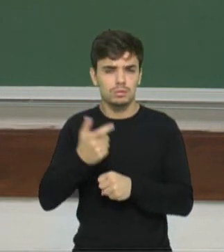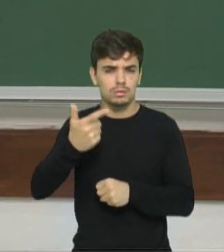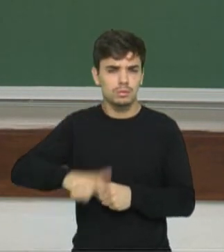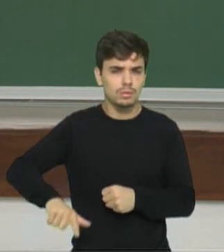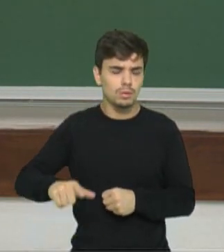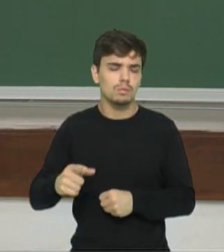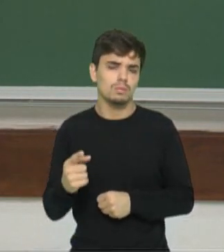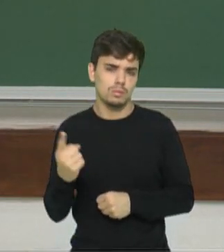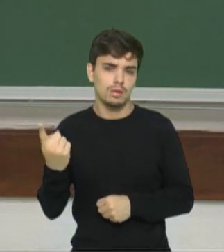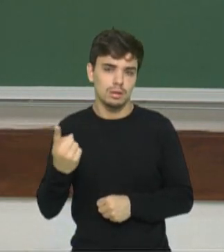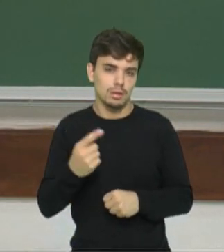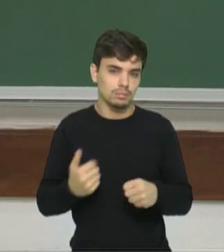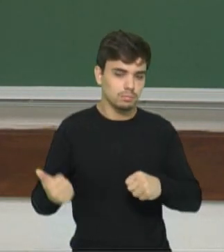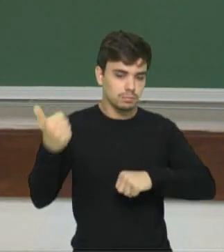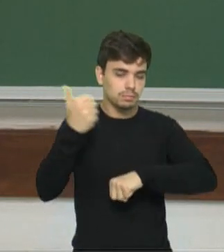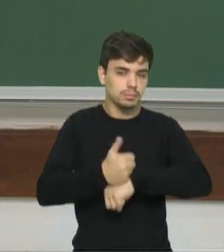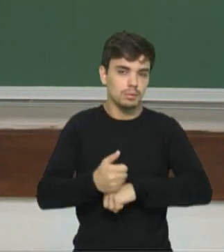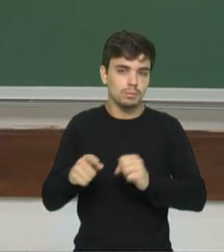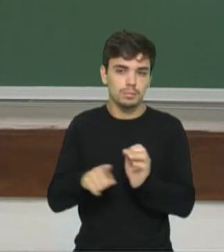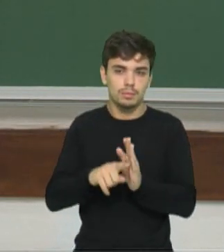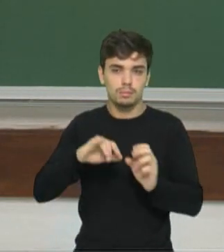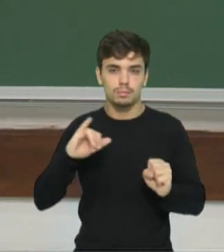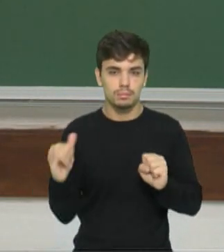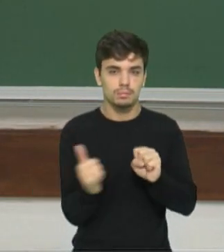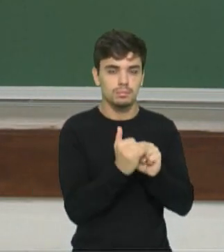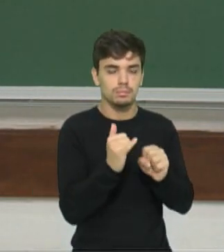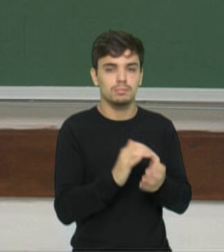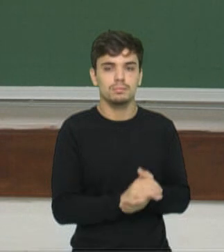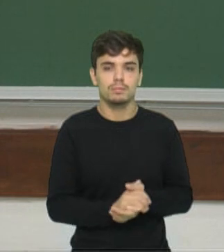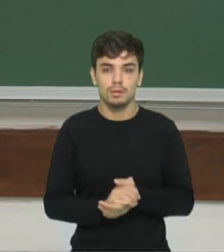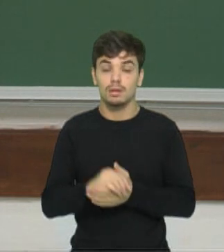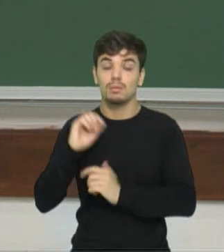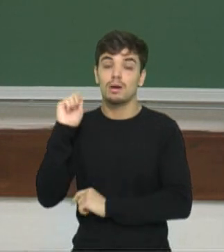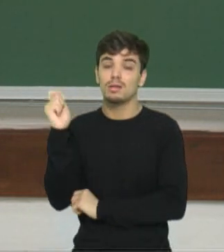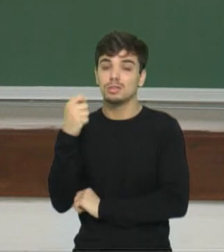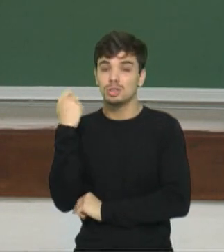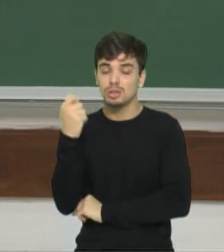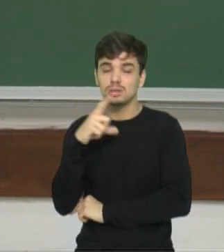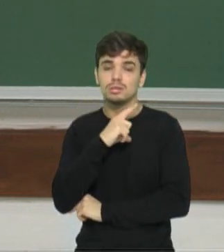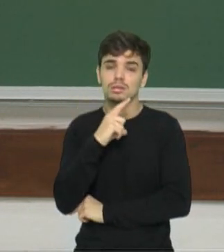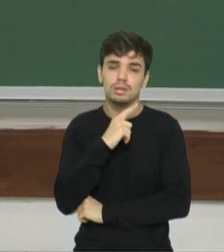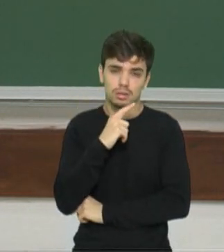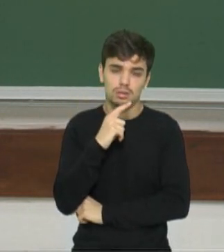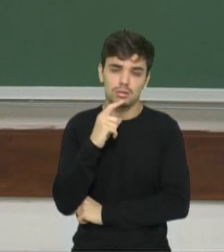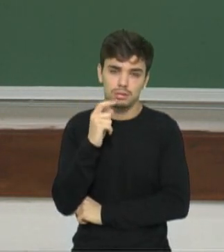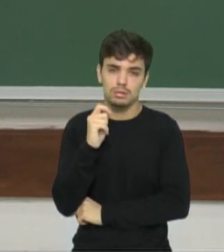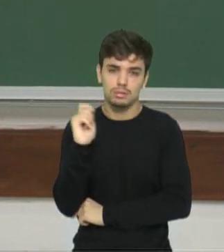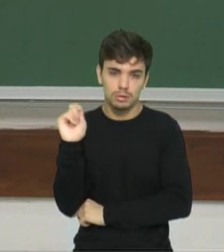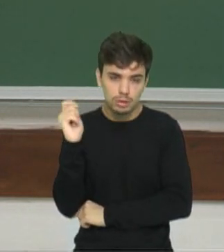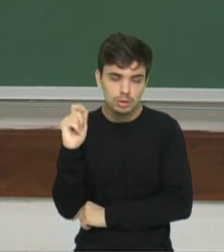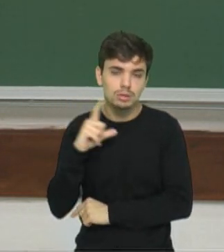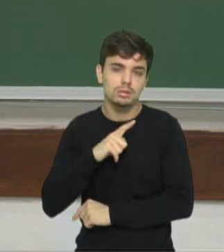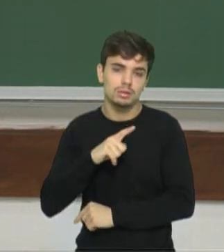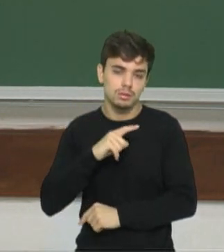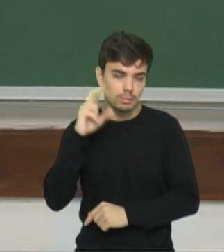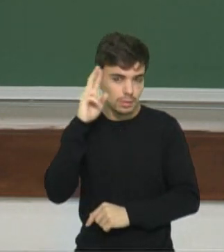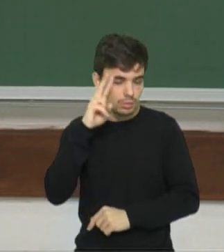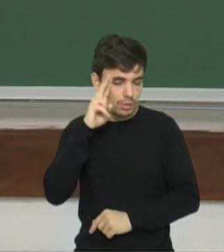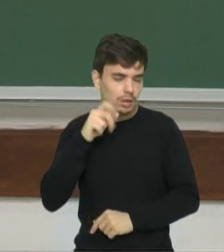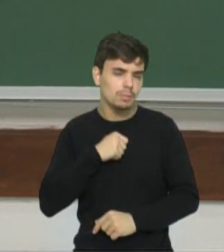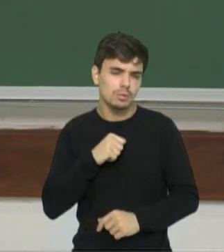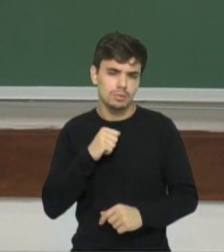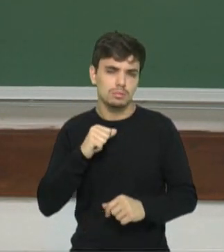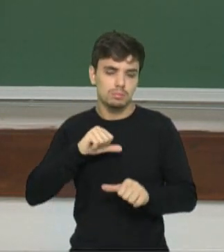argentinos tomam o poder através de um golpe. Então, a Argentina tem uma história aí no século XIX, no século XX, muito turbulenta